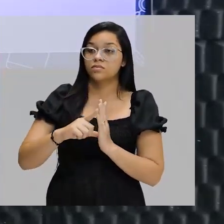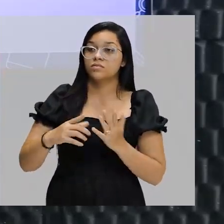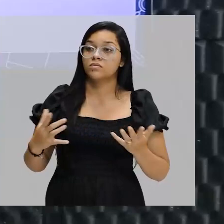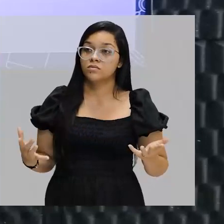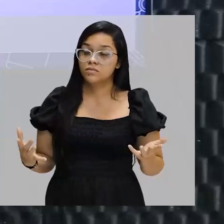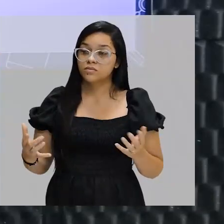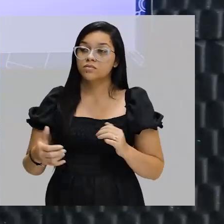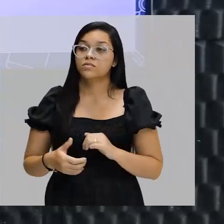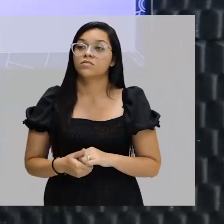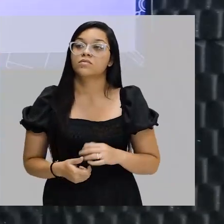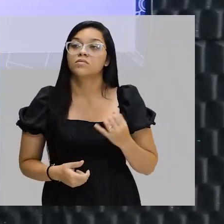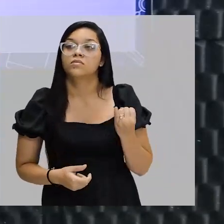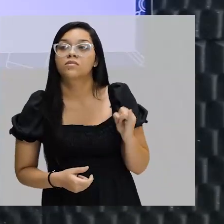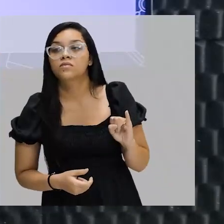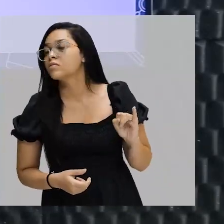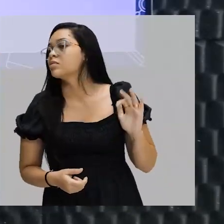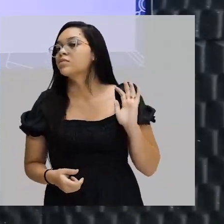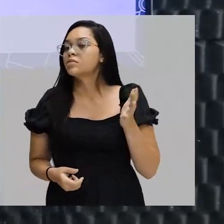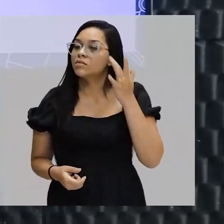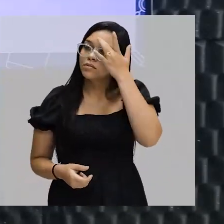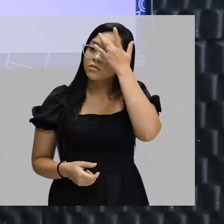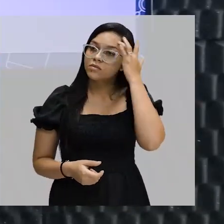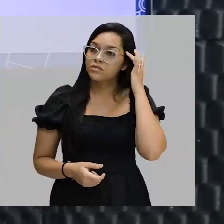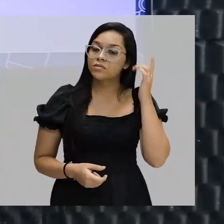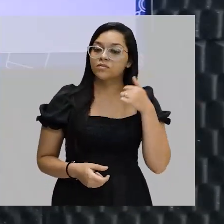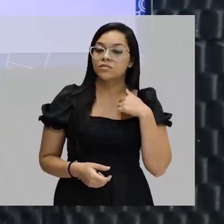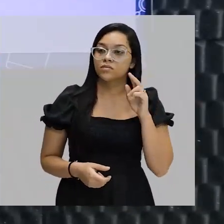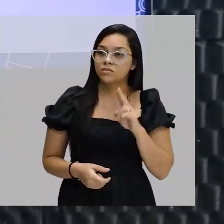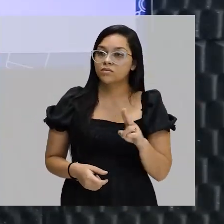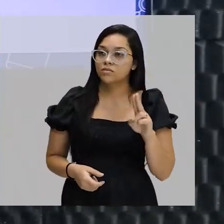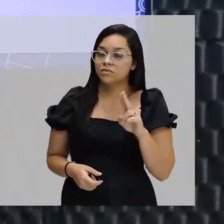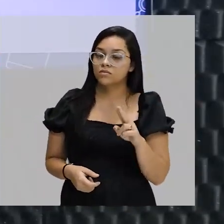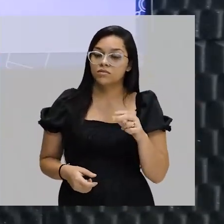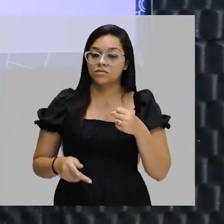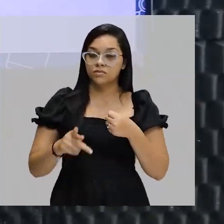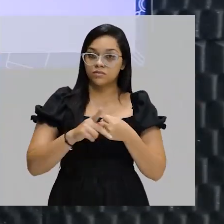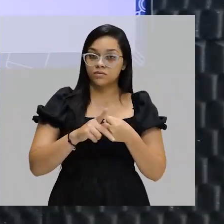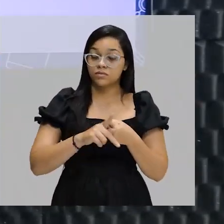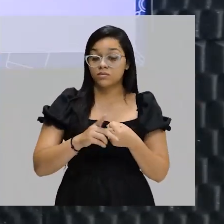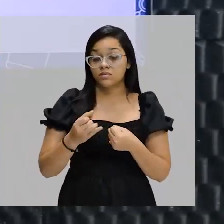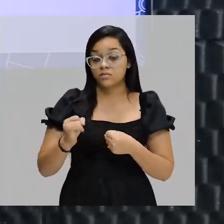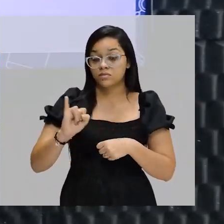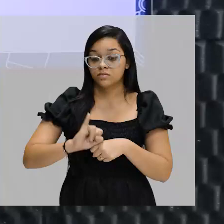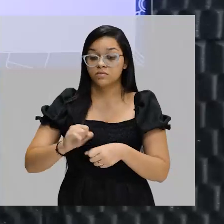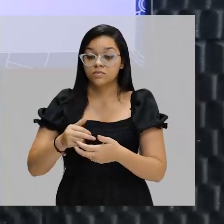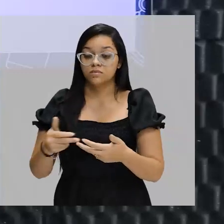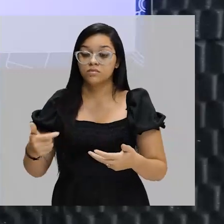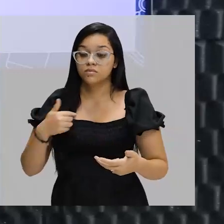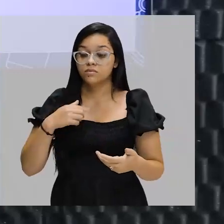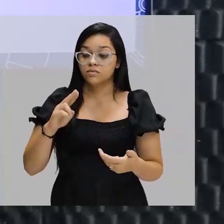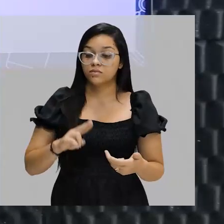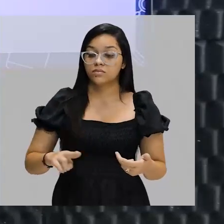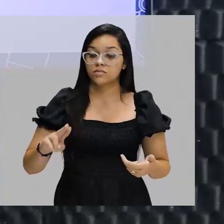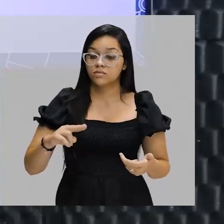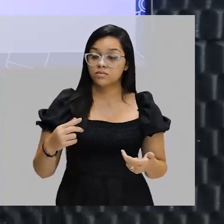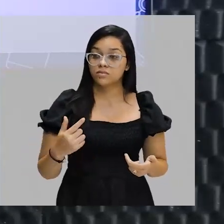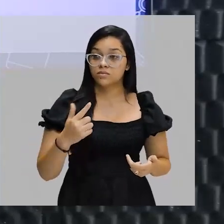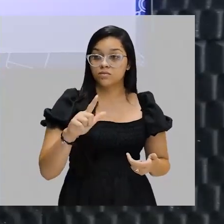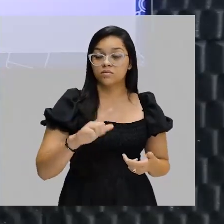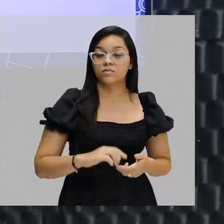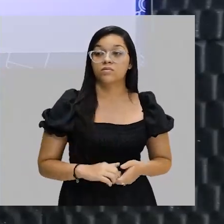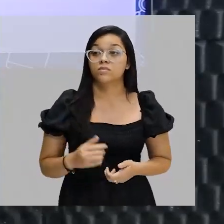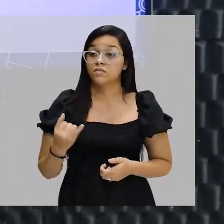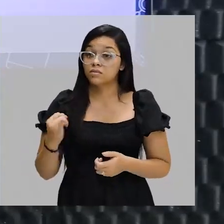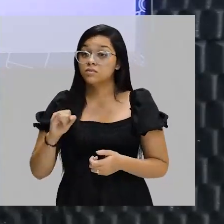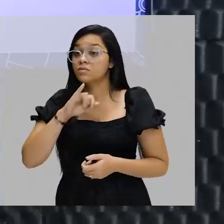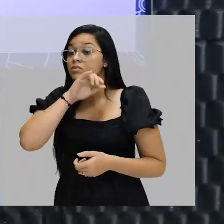nesse caso, se o termo foi pessoa, eu uso um pronome. Se o termo é um objeto, eu uso outro pronome. Se o termo